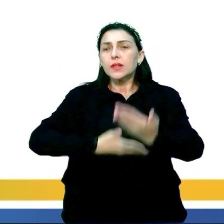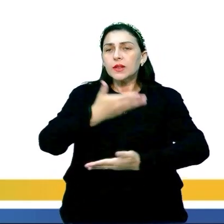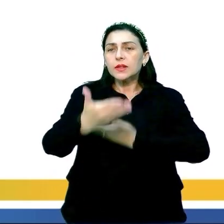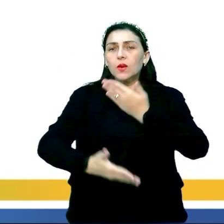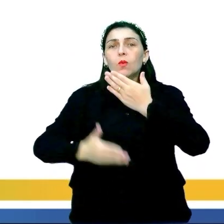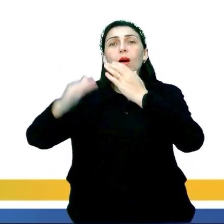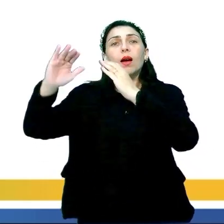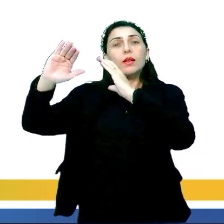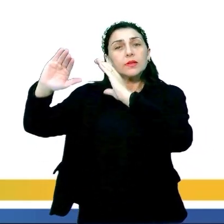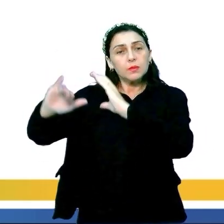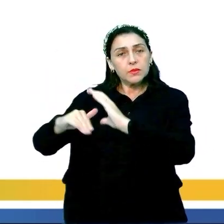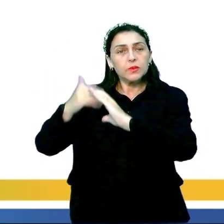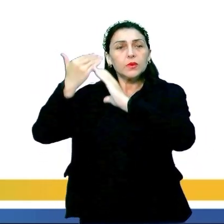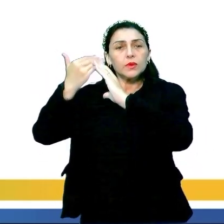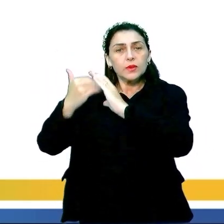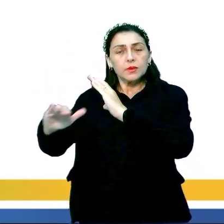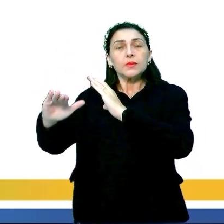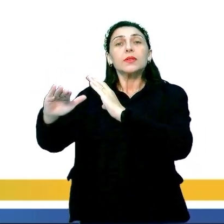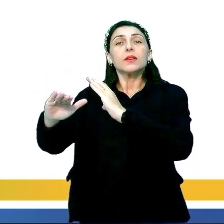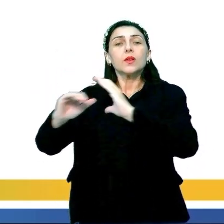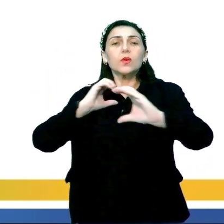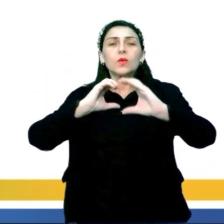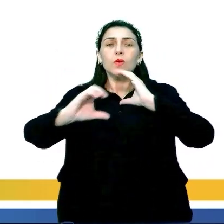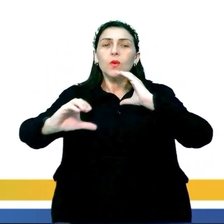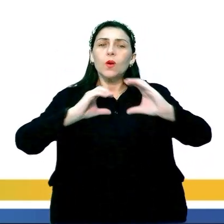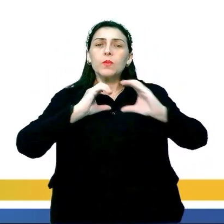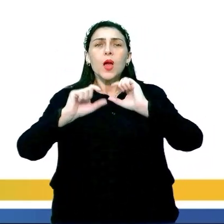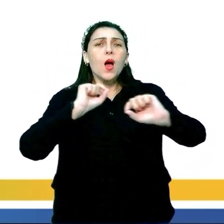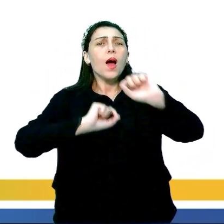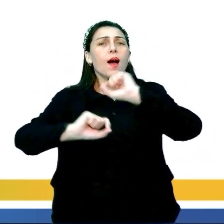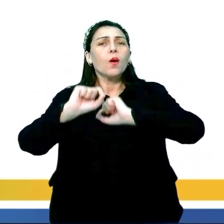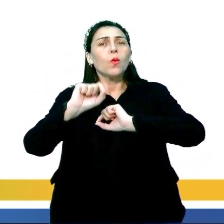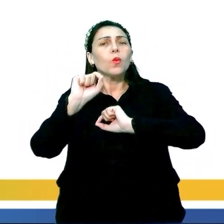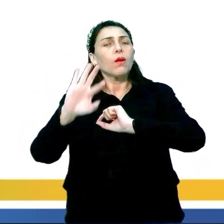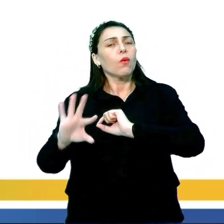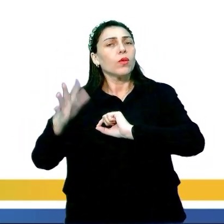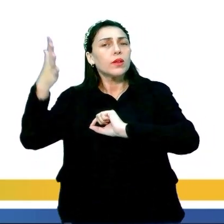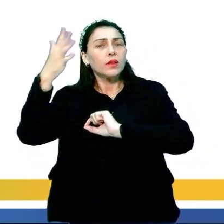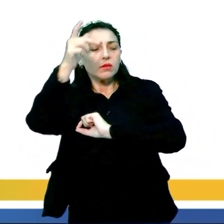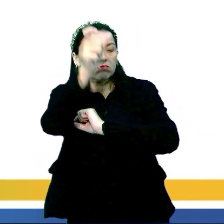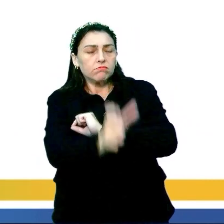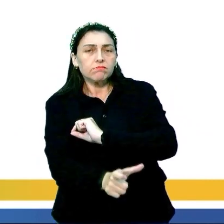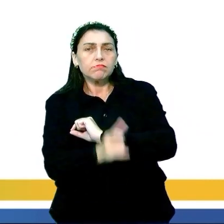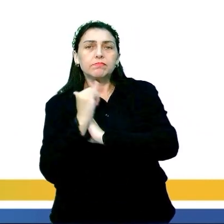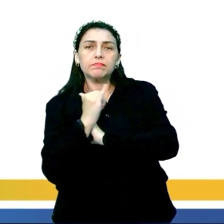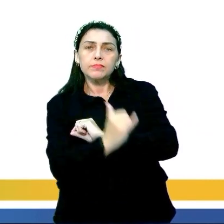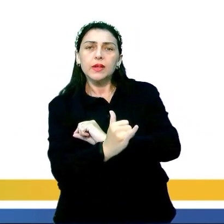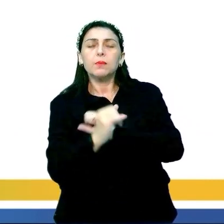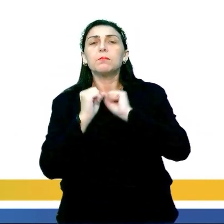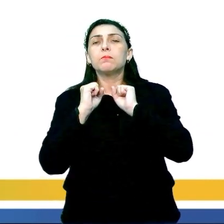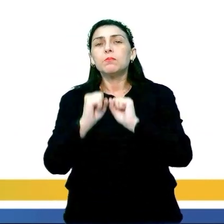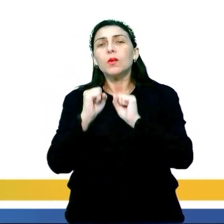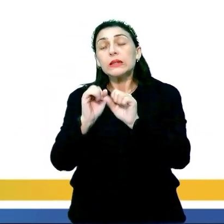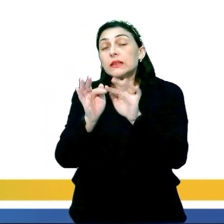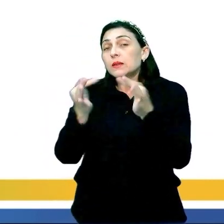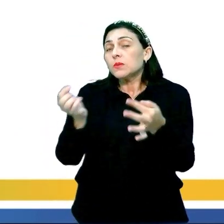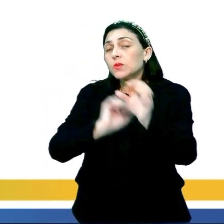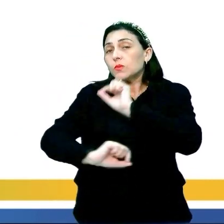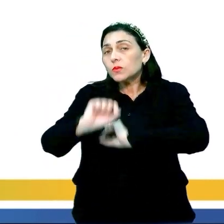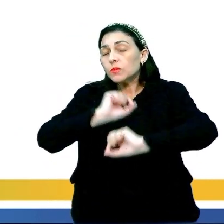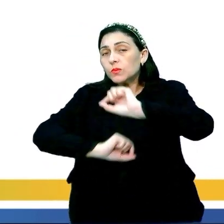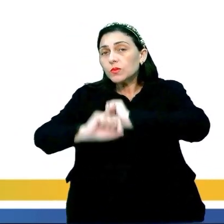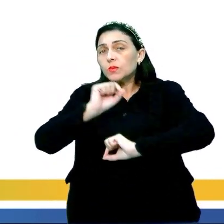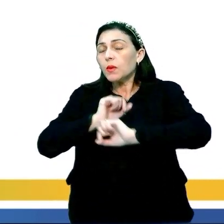uma interação com o receptor da mensagem. É comunicar algo a alguém, que pode ser